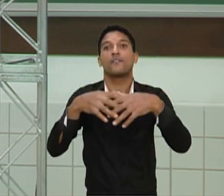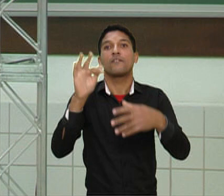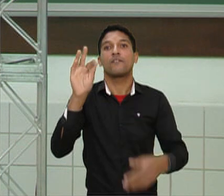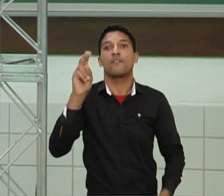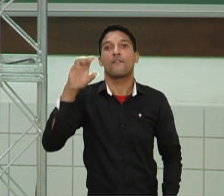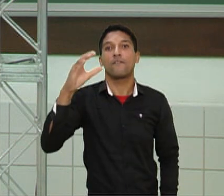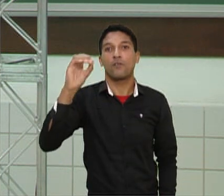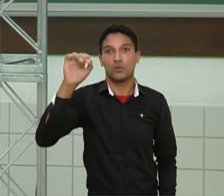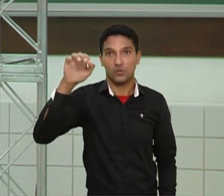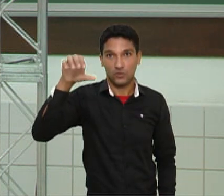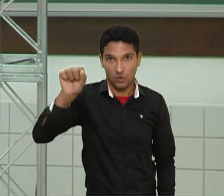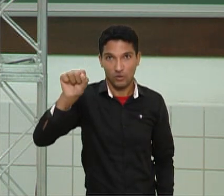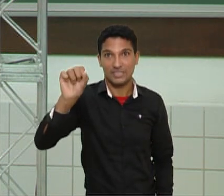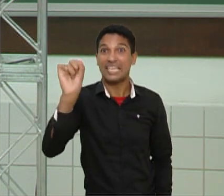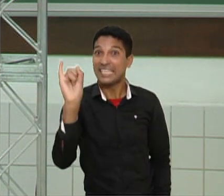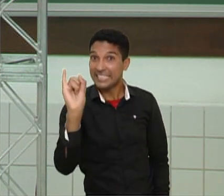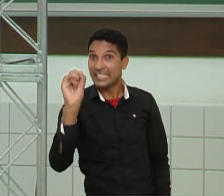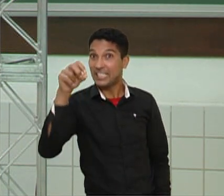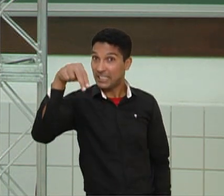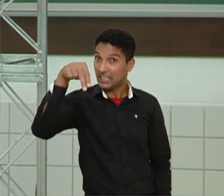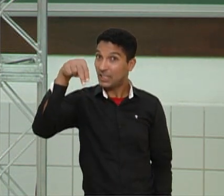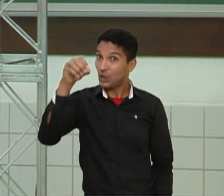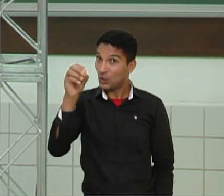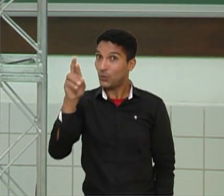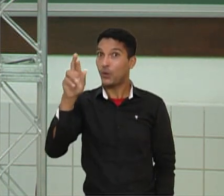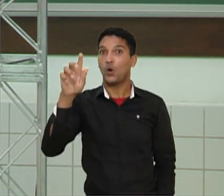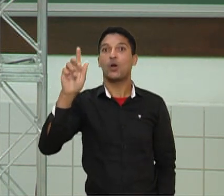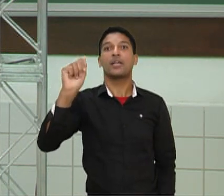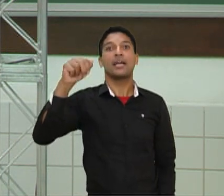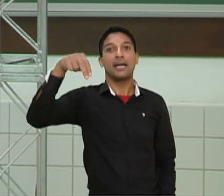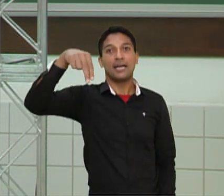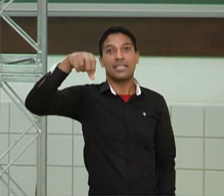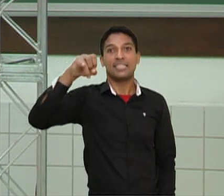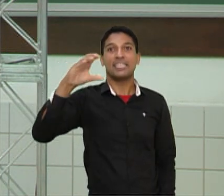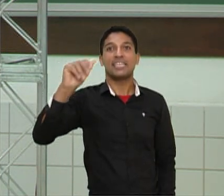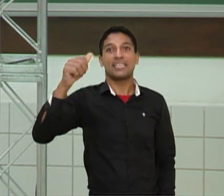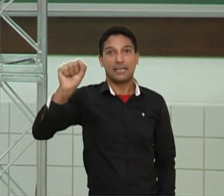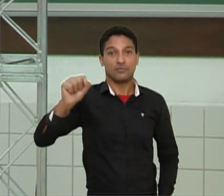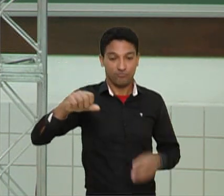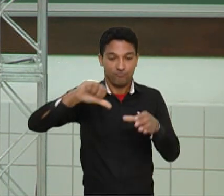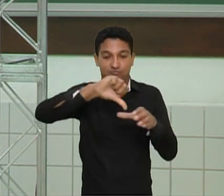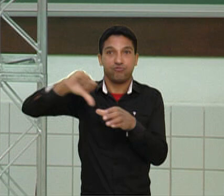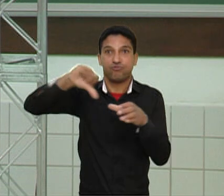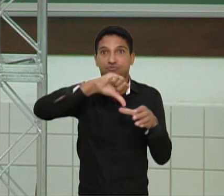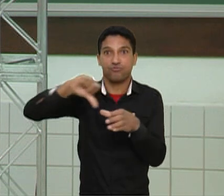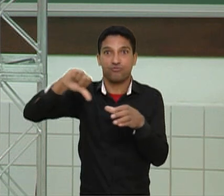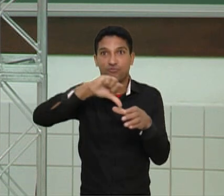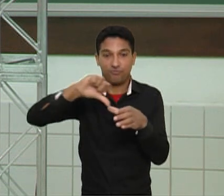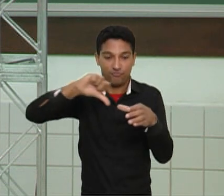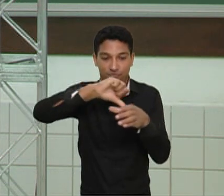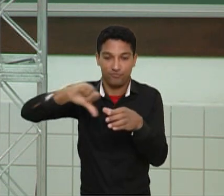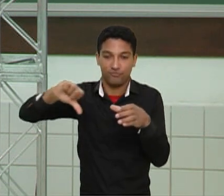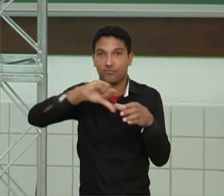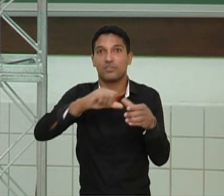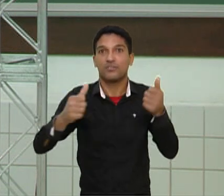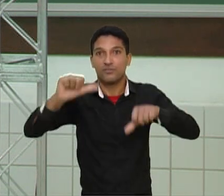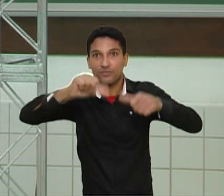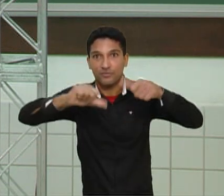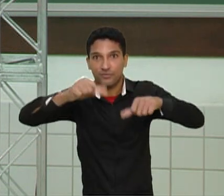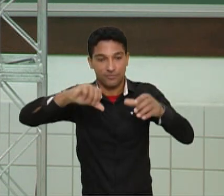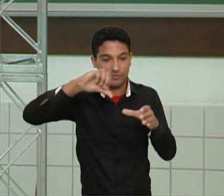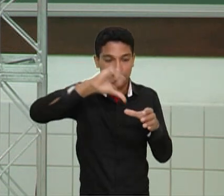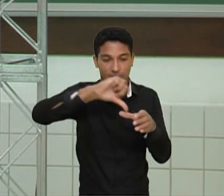inorgânicas. E a gente vai trabalhar daí algumas boas aulas com vocês, trabalhando todas essas funções, as